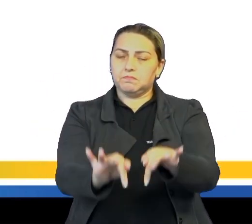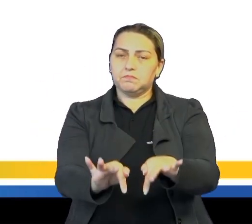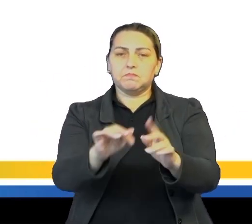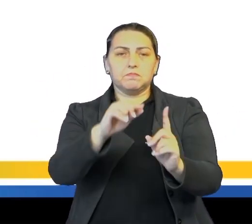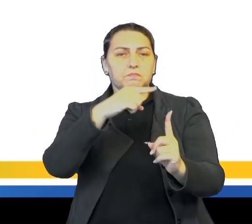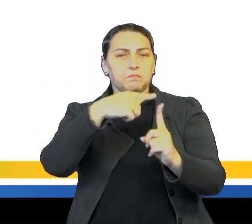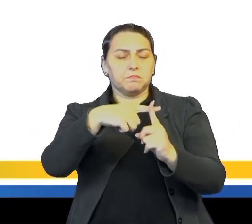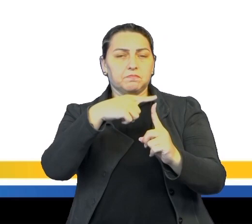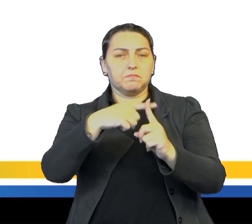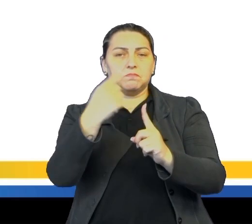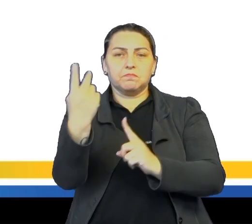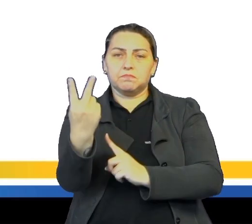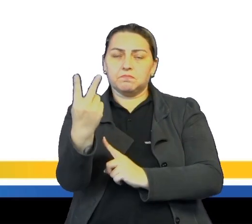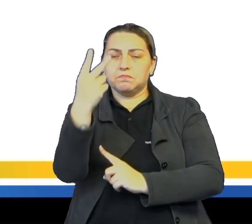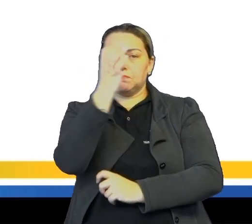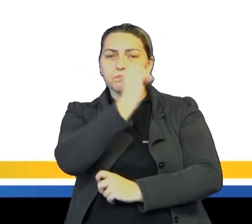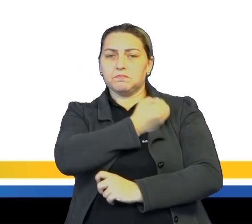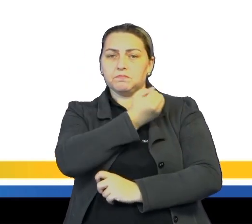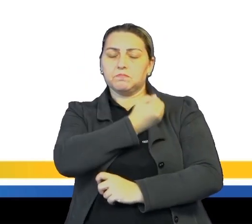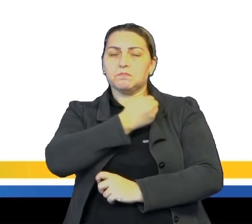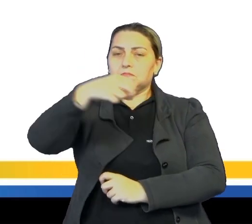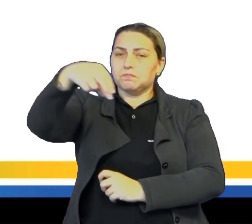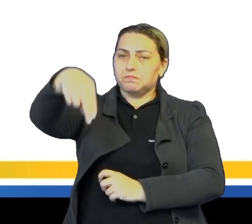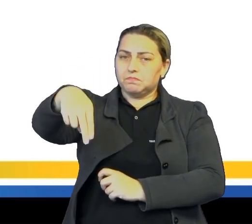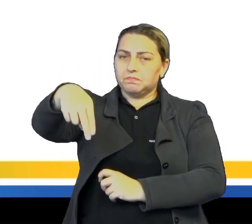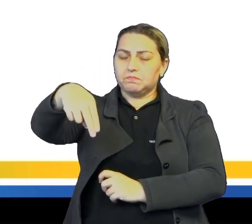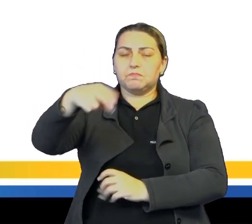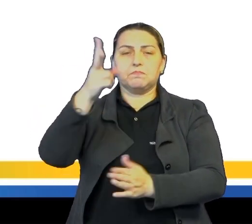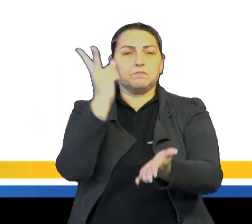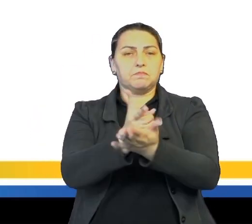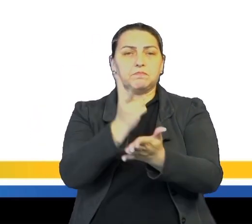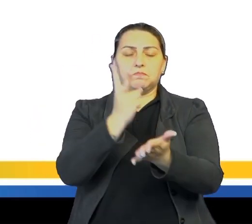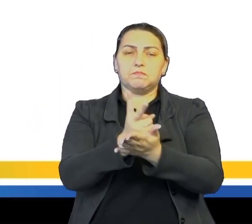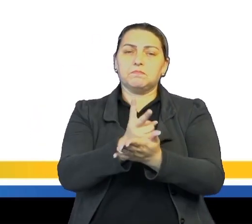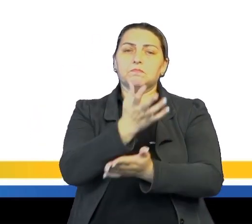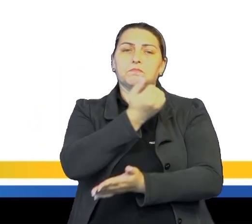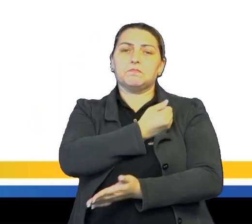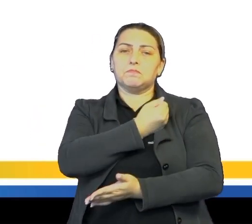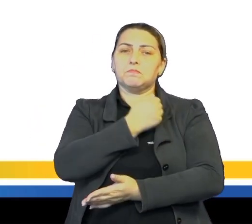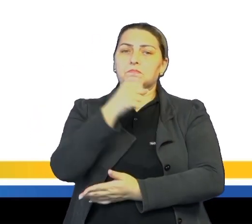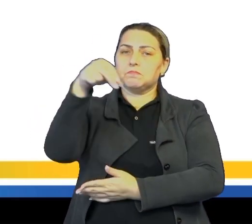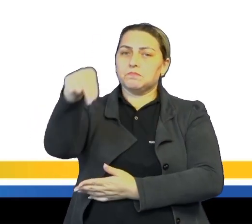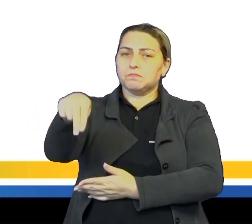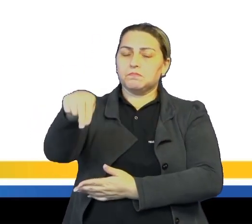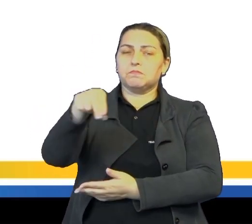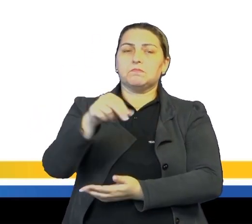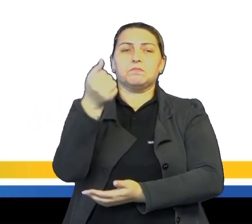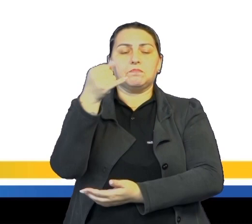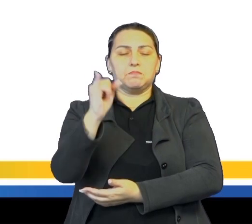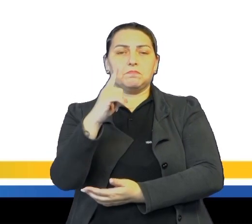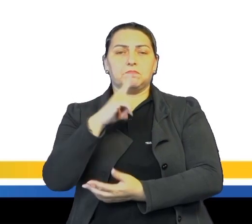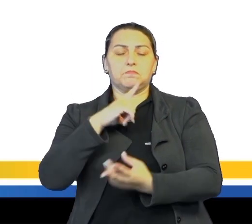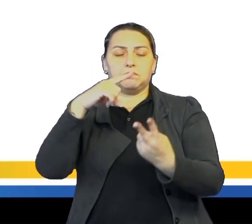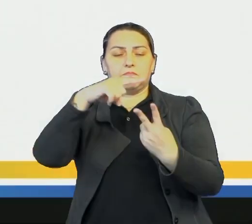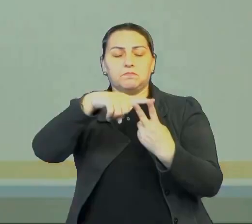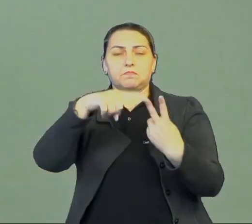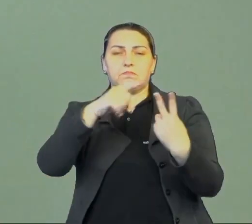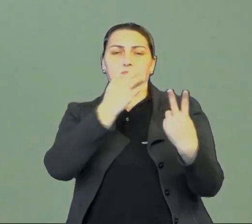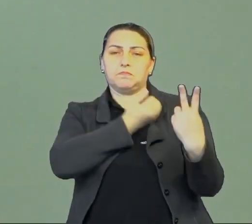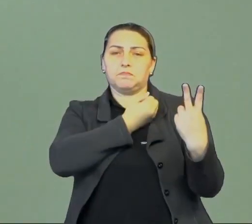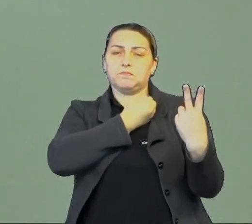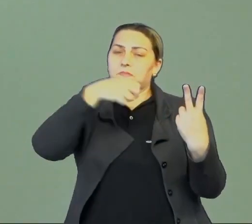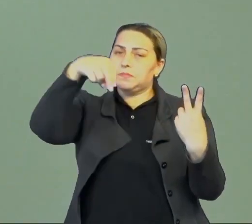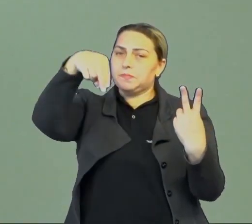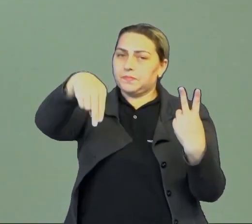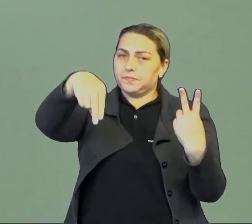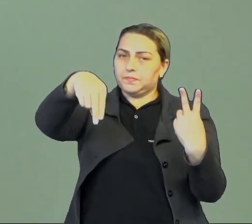considerando dois números naturais a adição desses dois números sempre será um número natural então se você tem dois números naturais